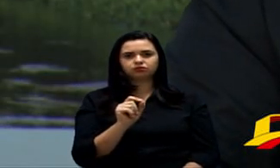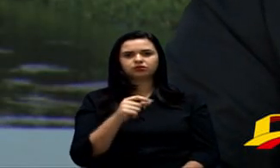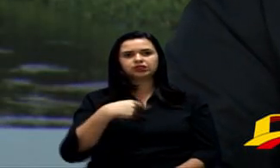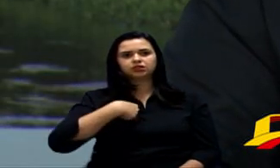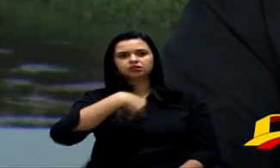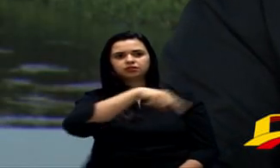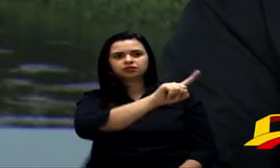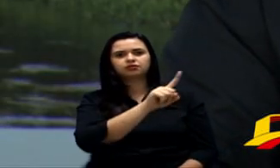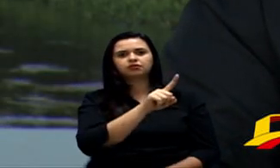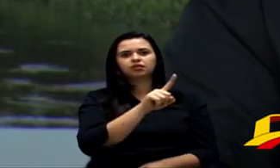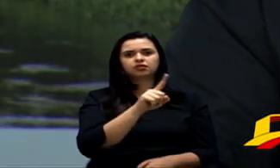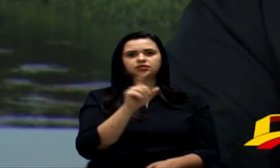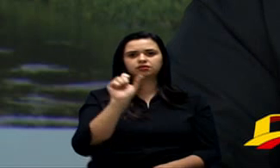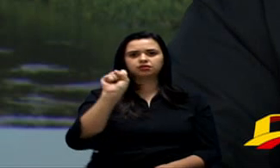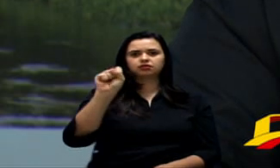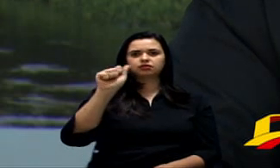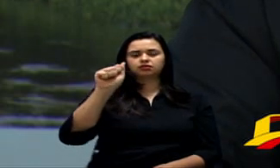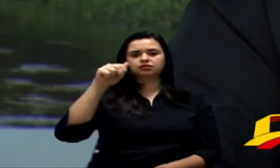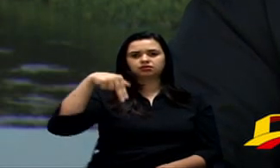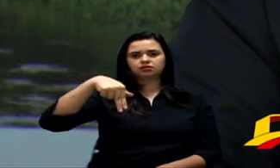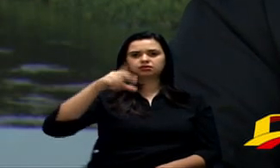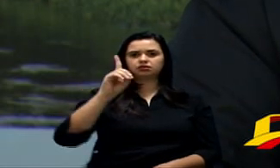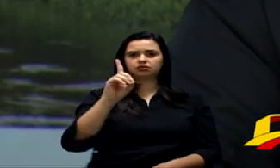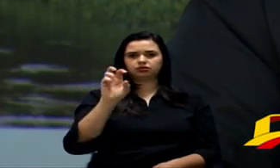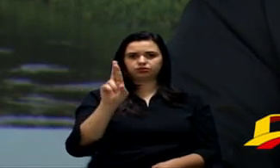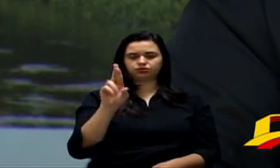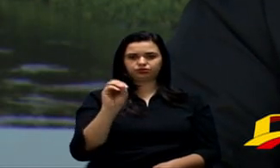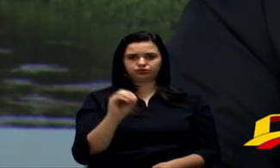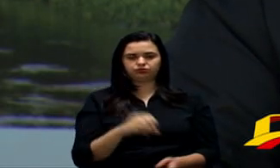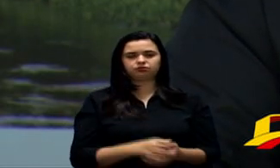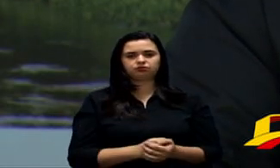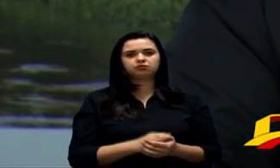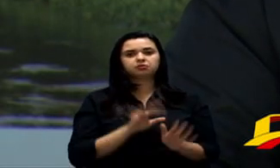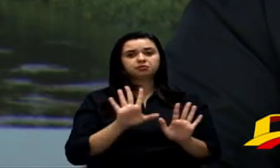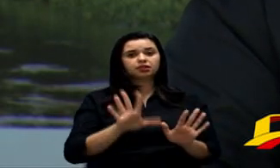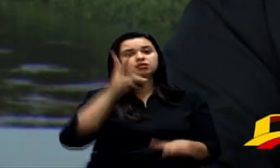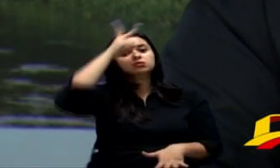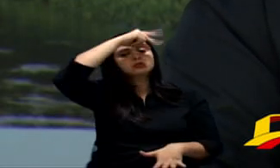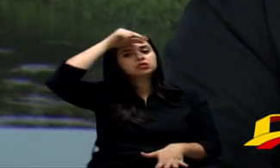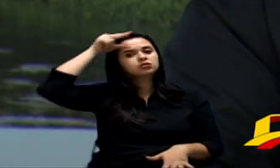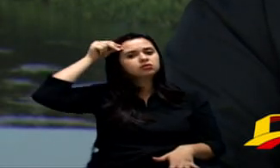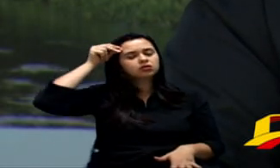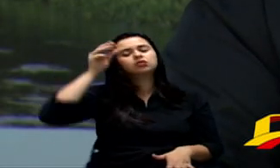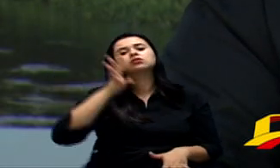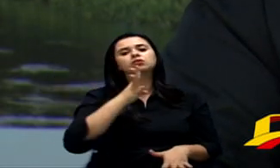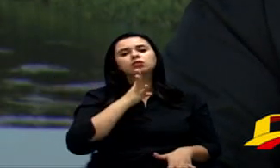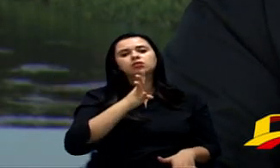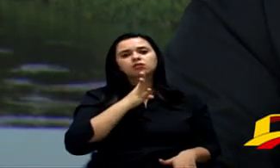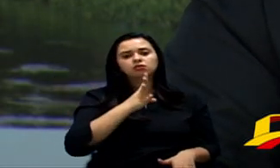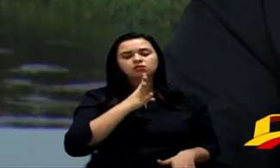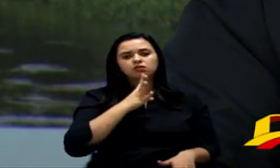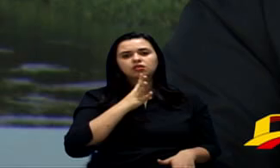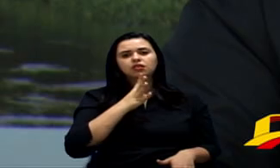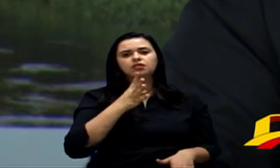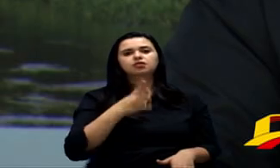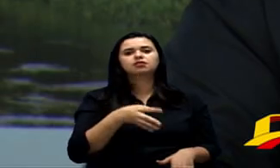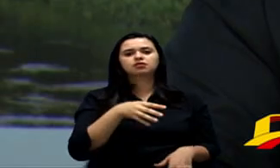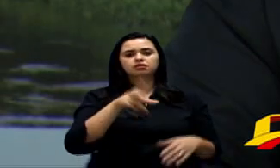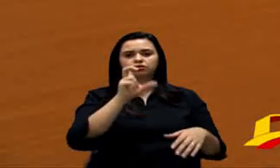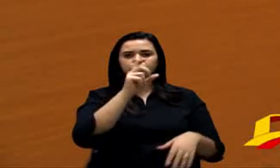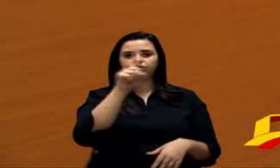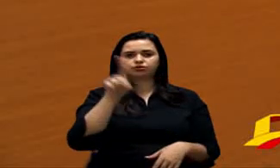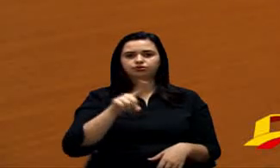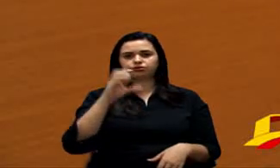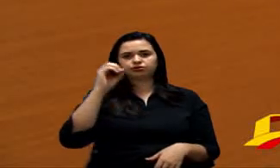Santos. Porém, então, o prefeito, desde o primeiro momento, conhecendo o zoológico, sendo aberto ao diálogo, ele